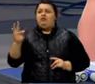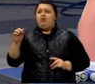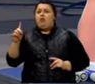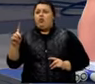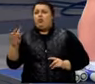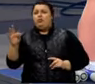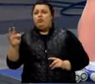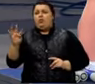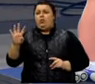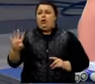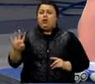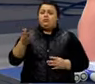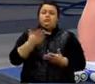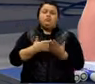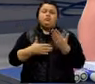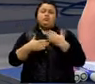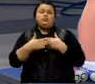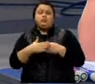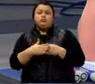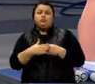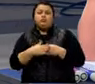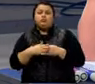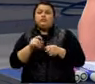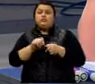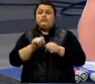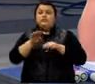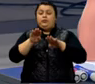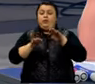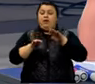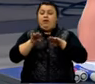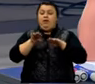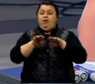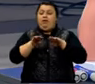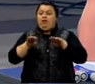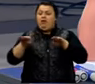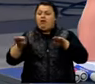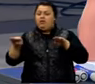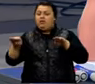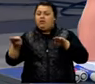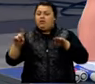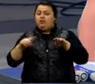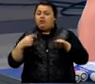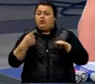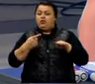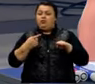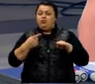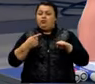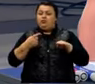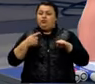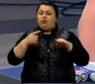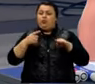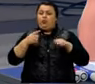vão regular além do nosso organismo, como nós nos sentimos.